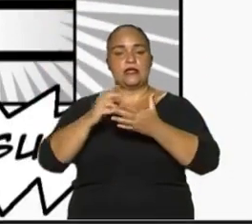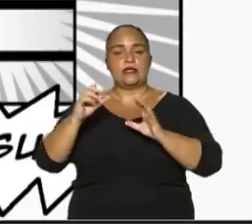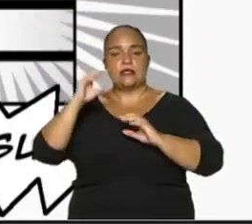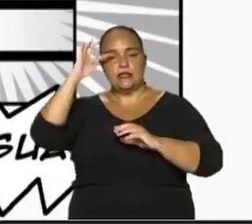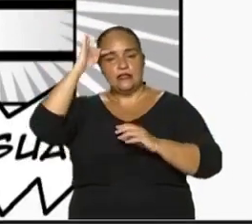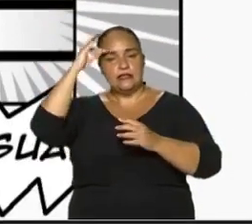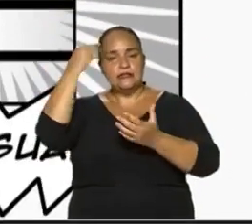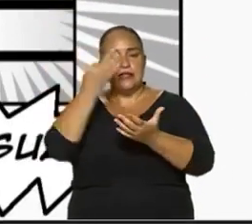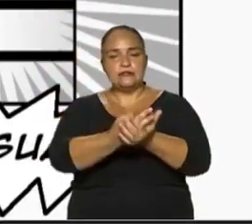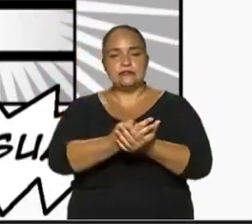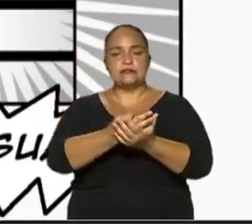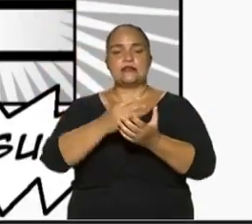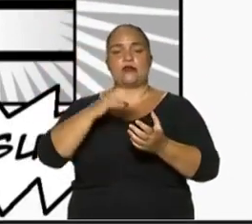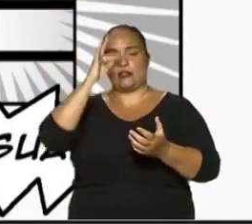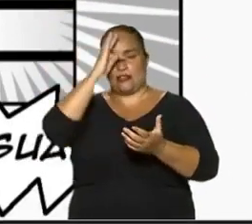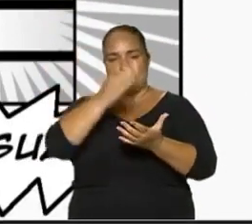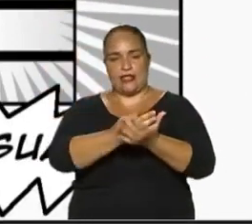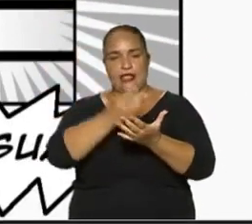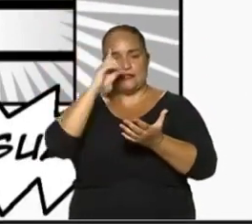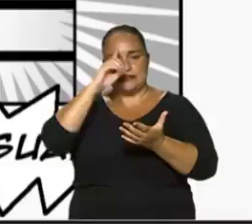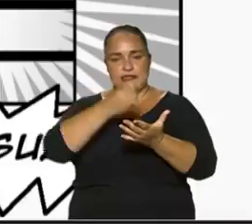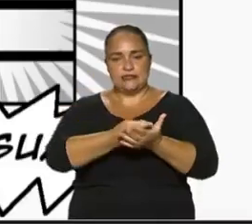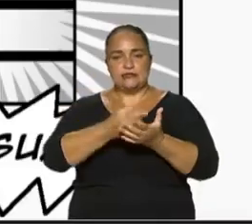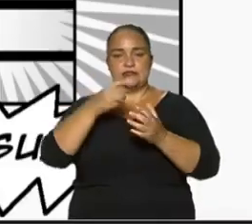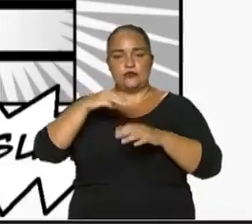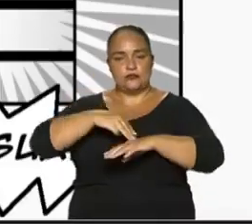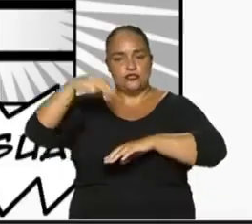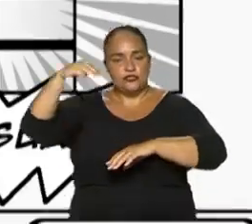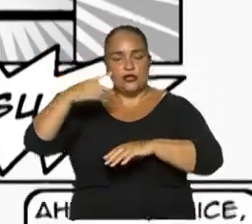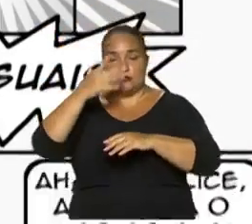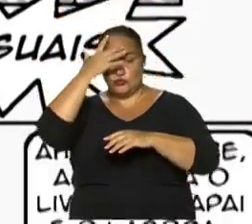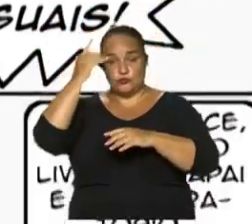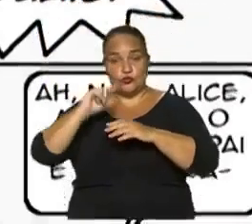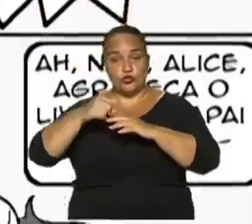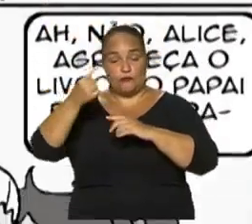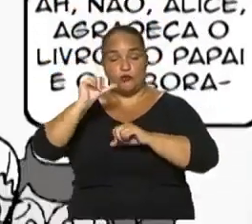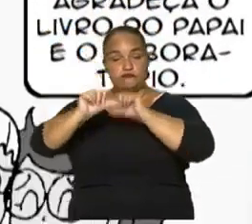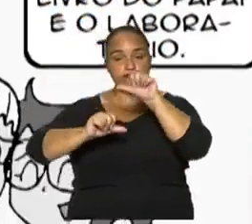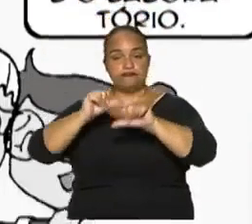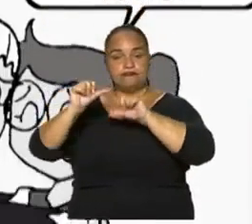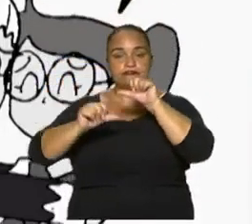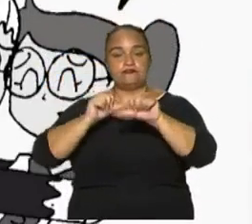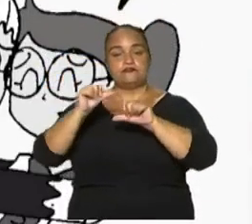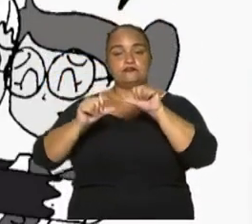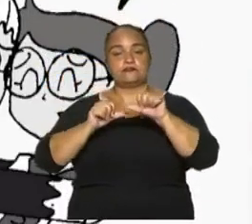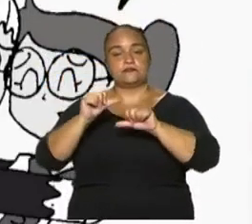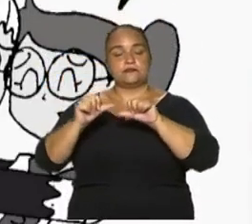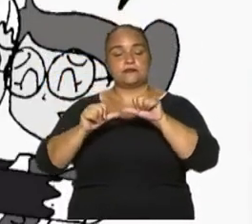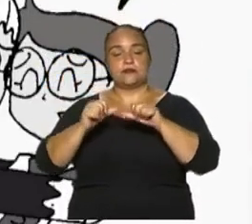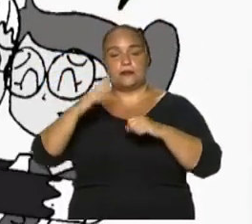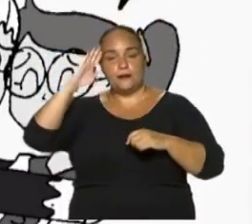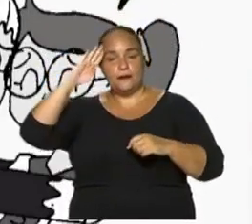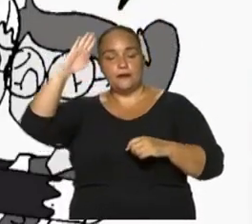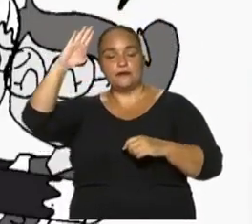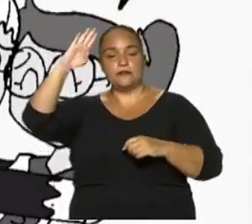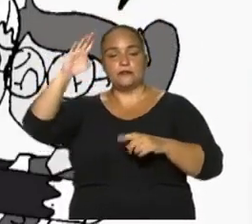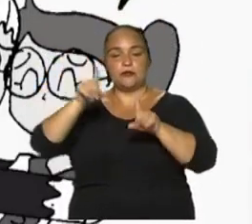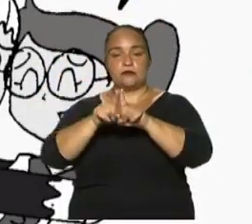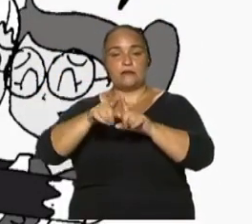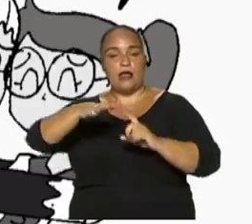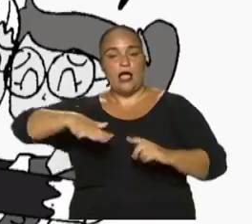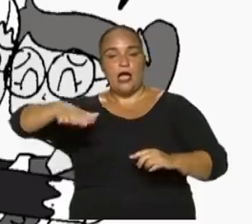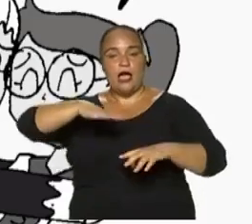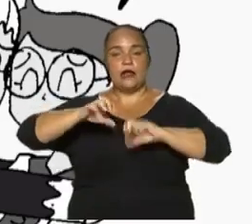de mestrado, teses, que as pessoas depois transformam elas, né, e principalmente na área